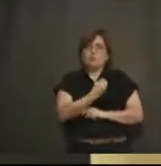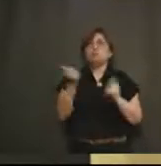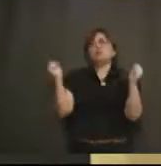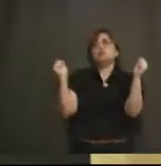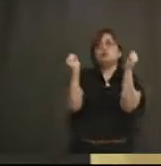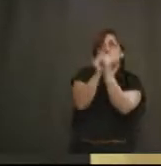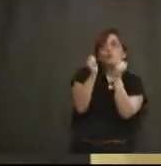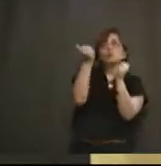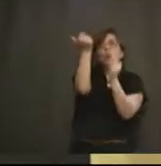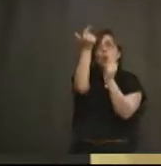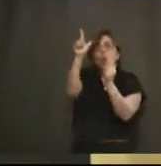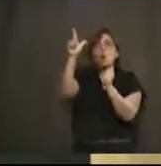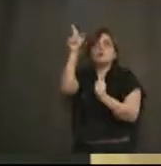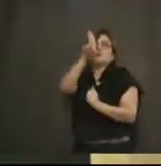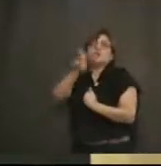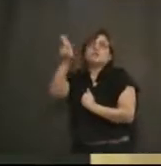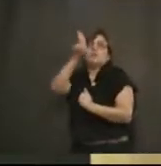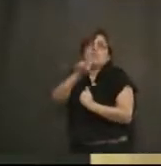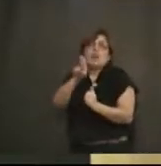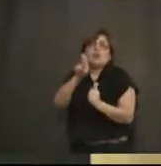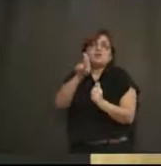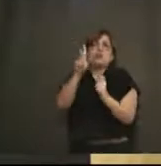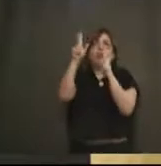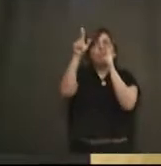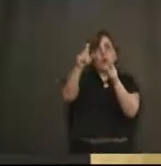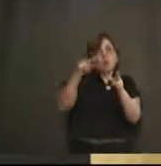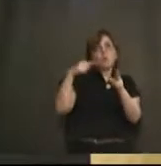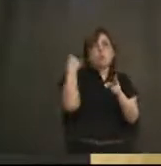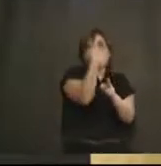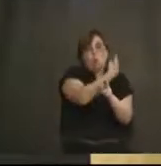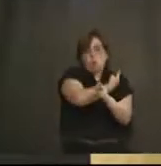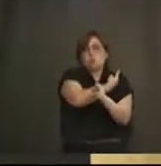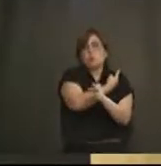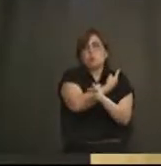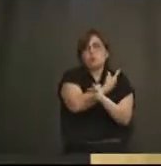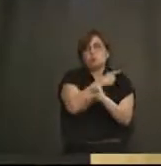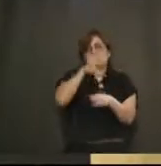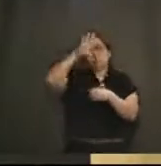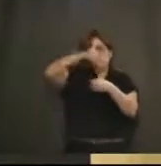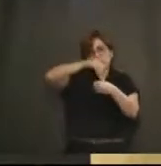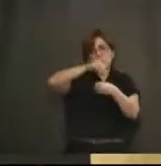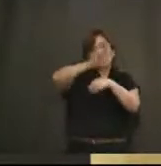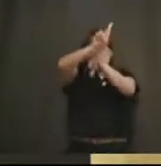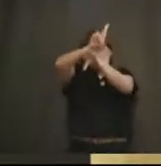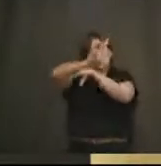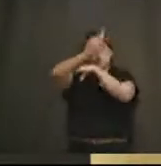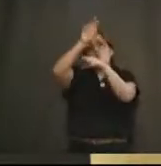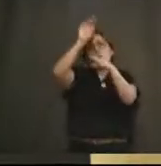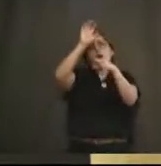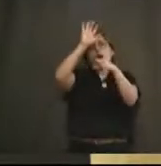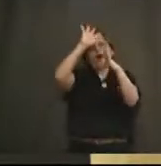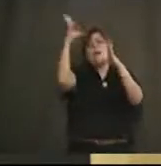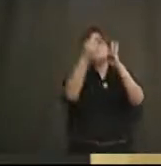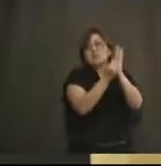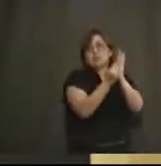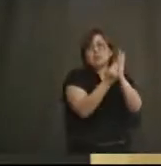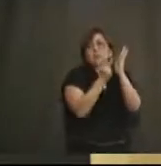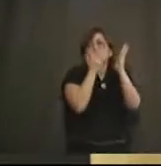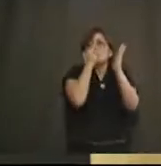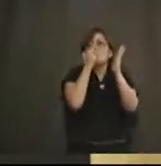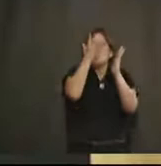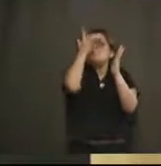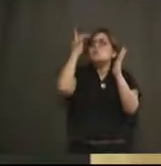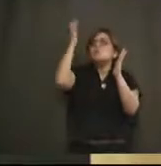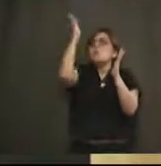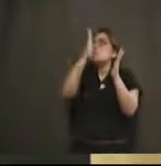outras irmãs, instituições irmãs na Amazônia, uma certa invisibilidade, não é?